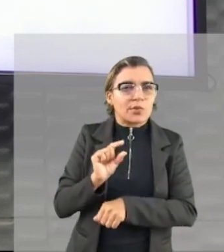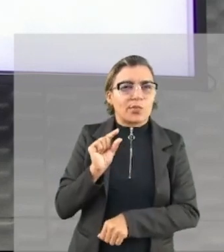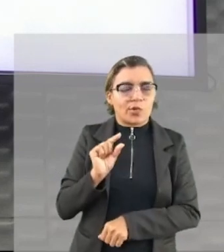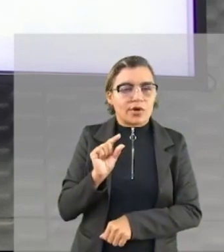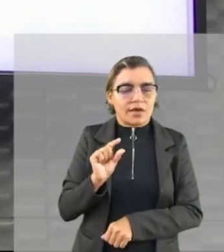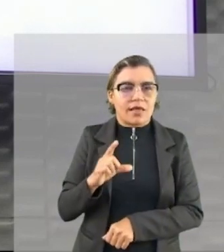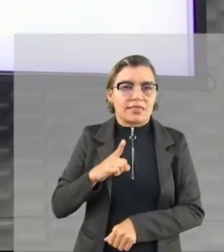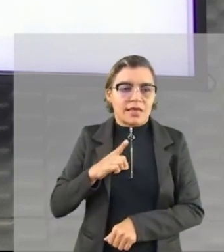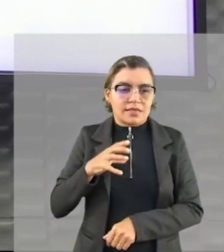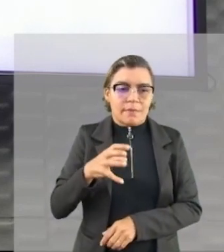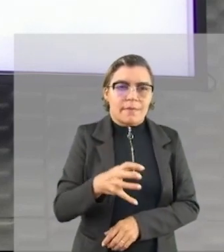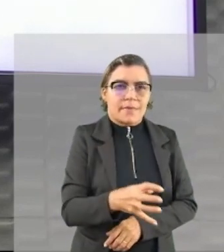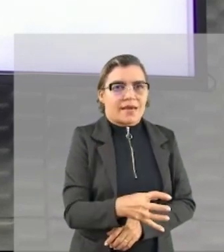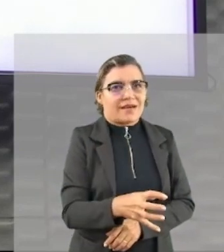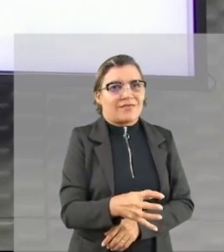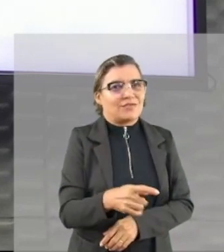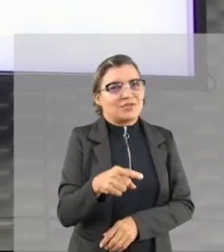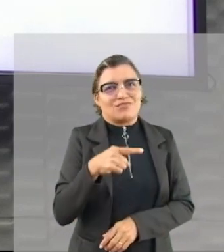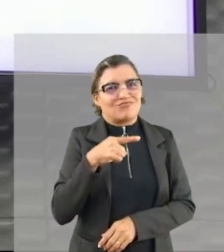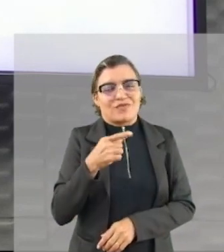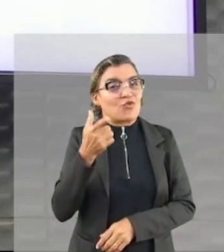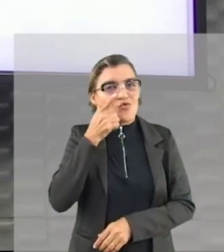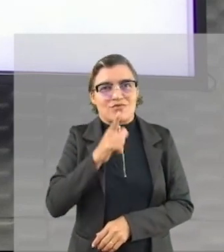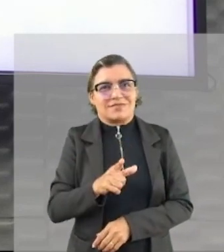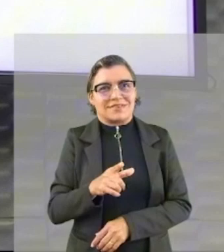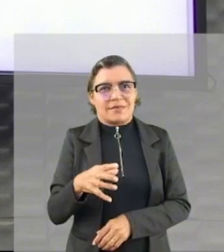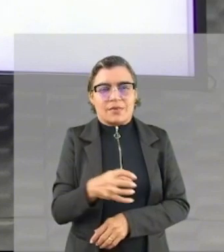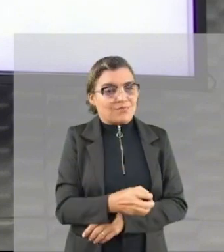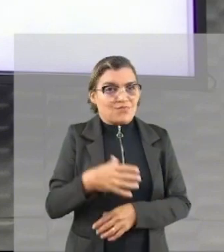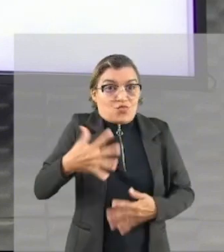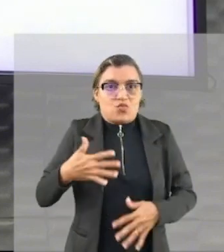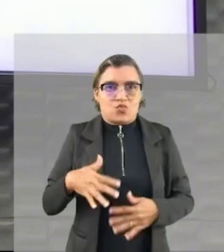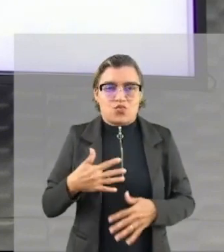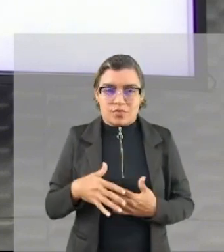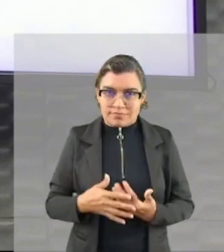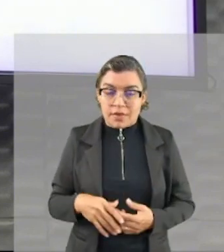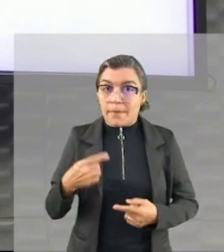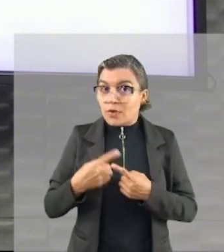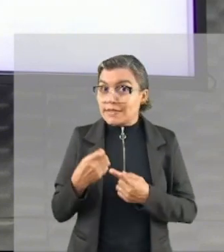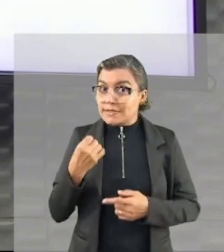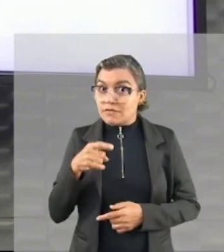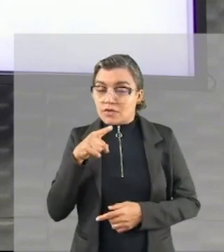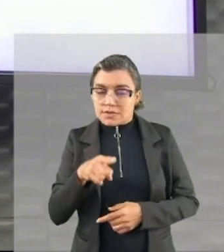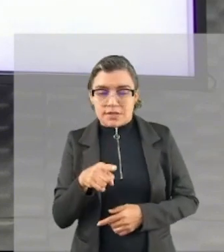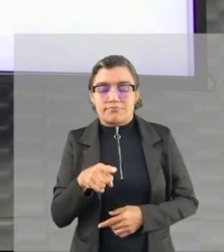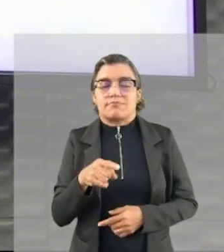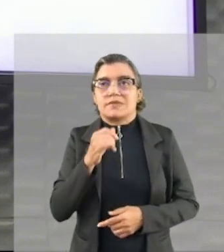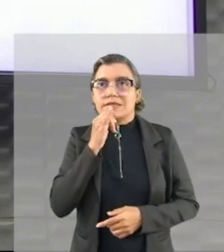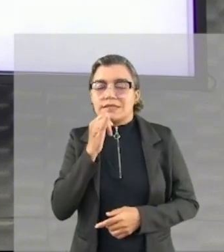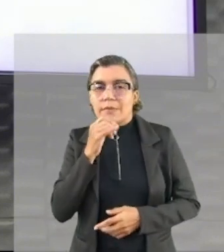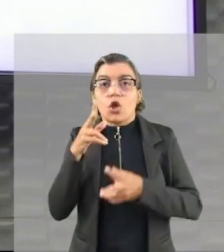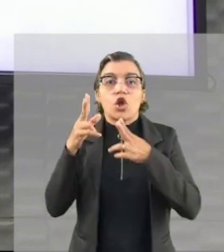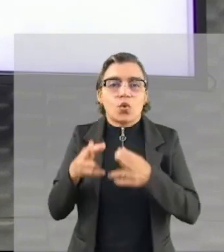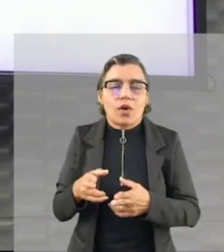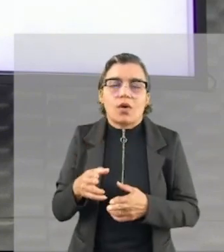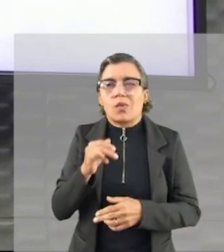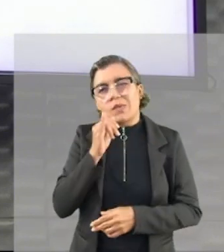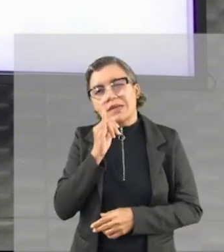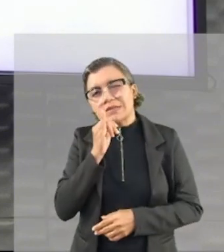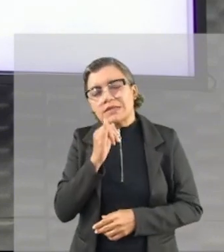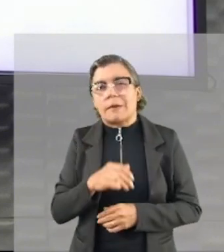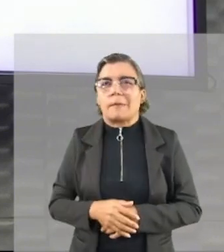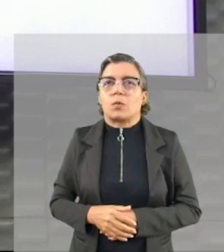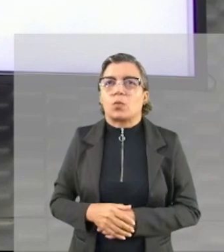na borda. Você não vai aguentar segurar. Se você fizer a mesma coisa com